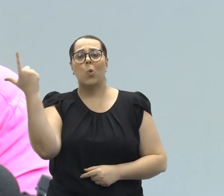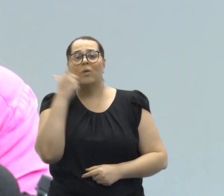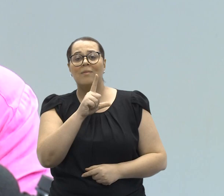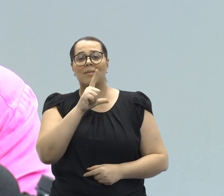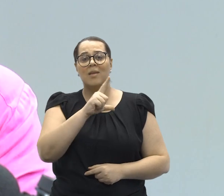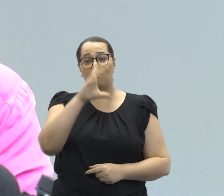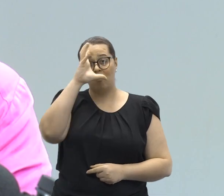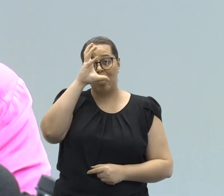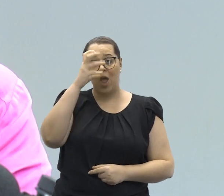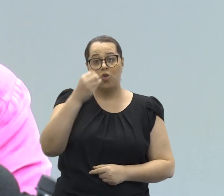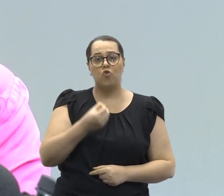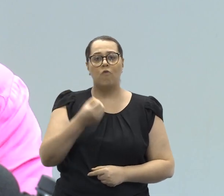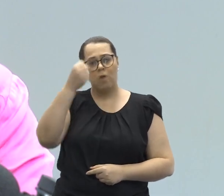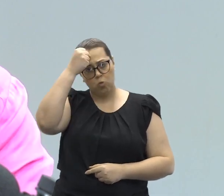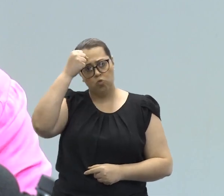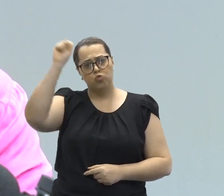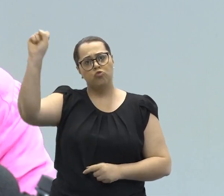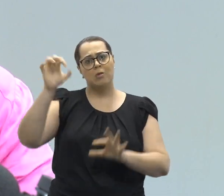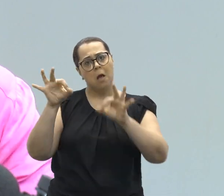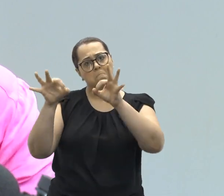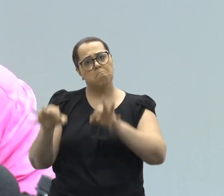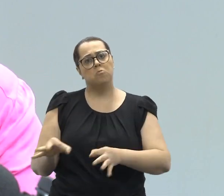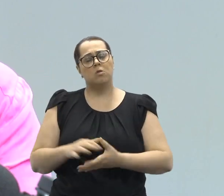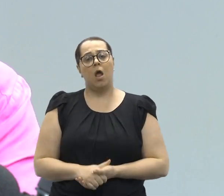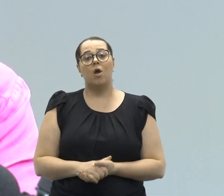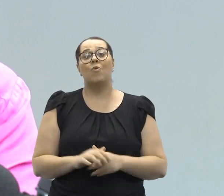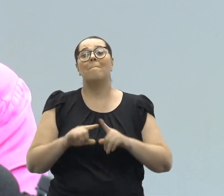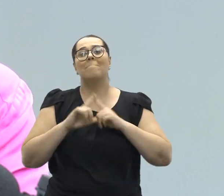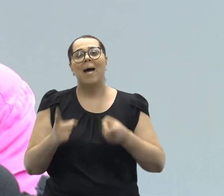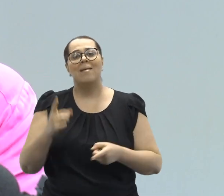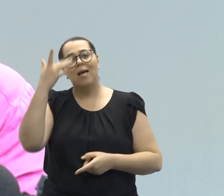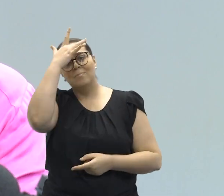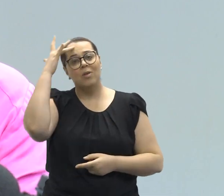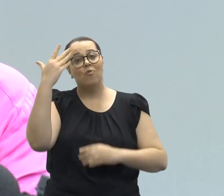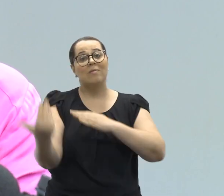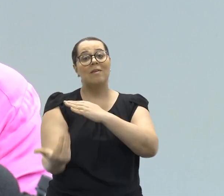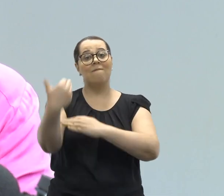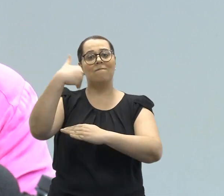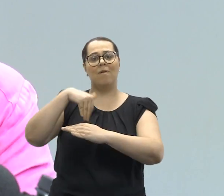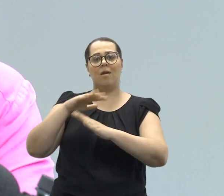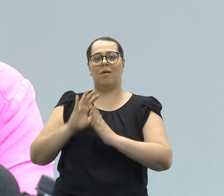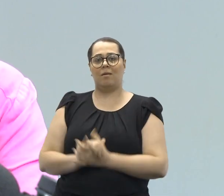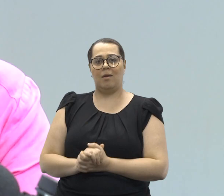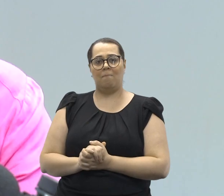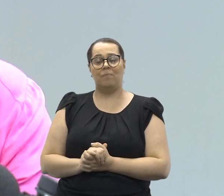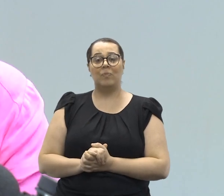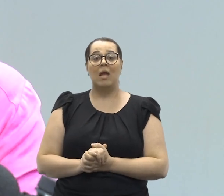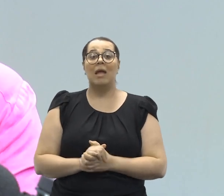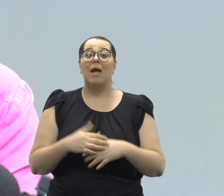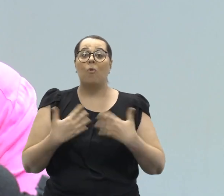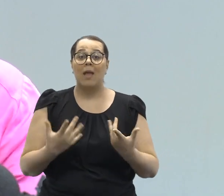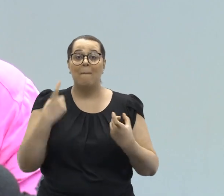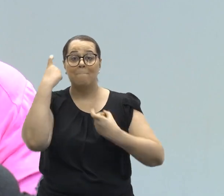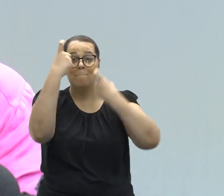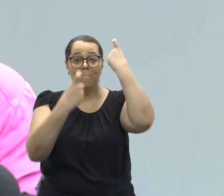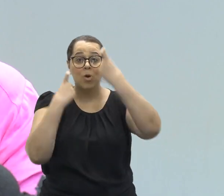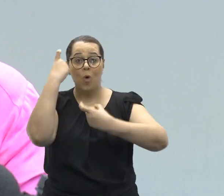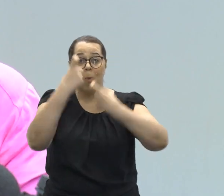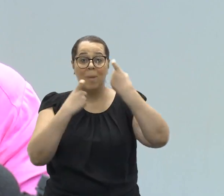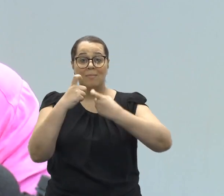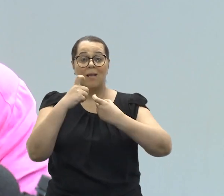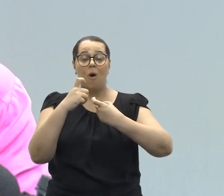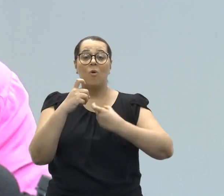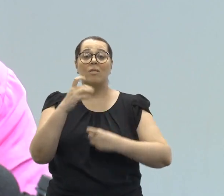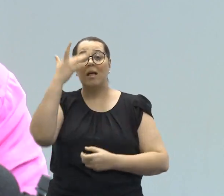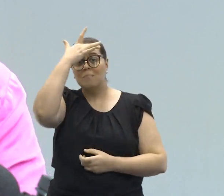sido agendados, né? Mas a gente pode dizer do público que vem até a Defensoria Pública. Nos preocupa o que a gente chama de